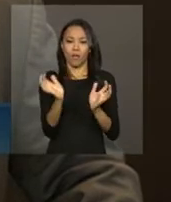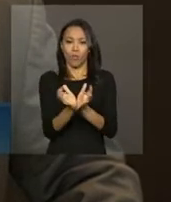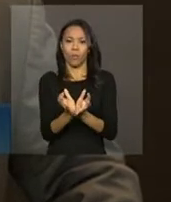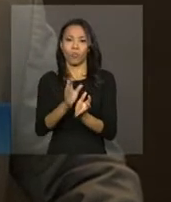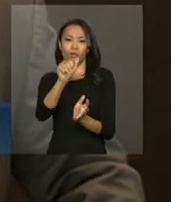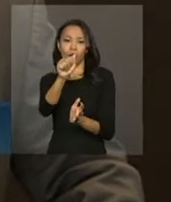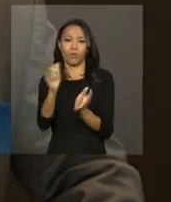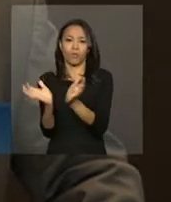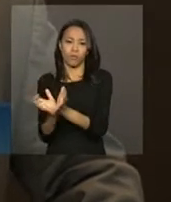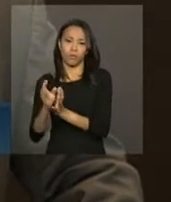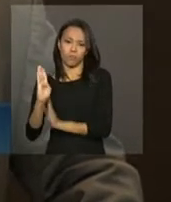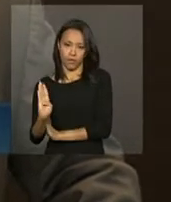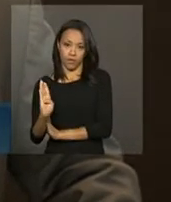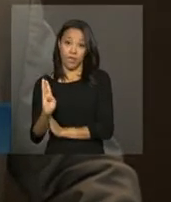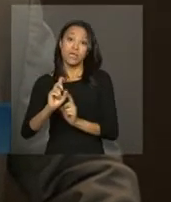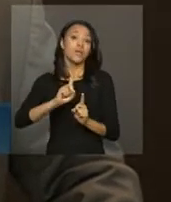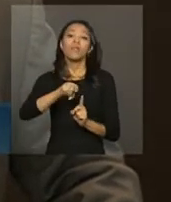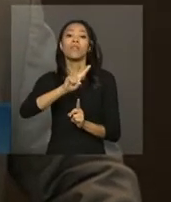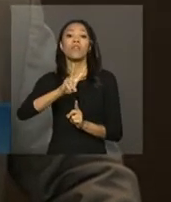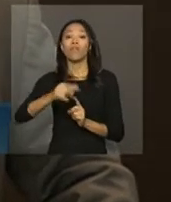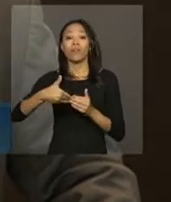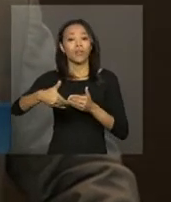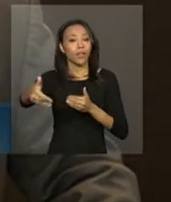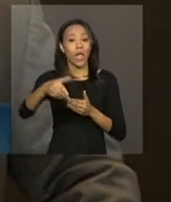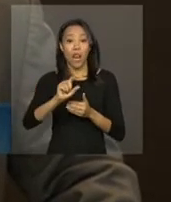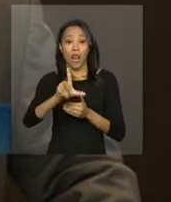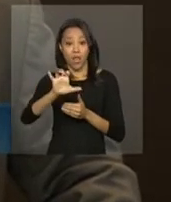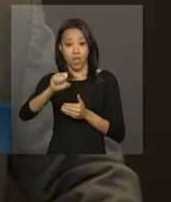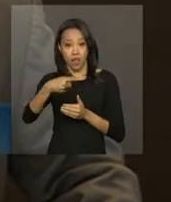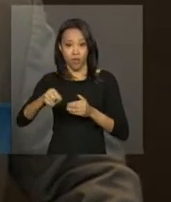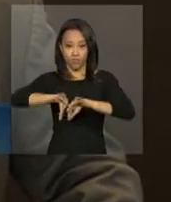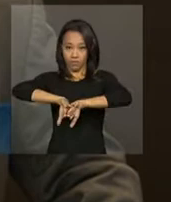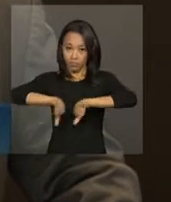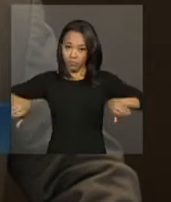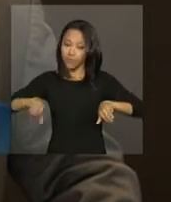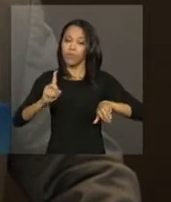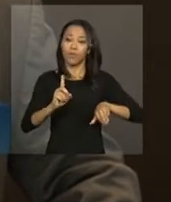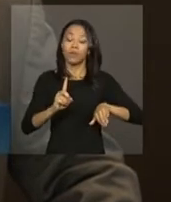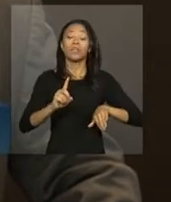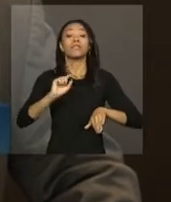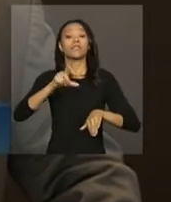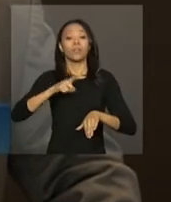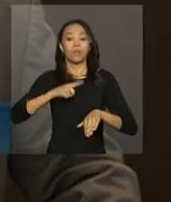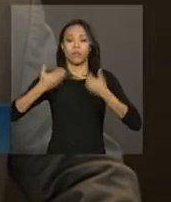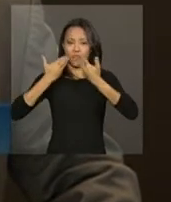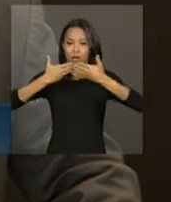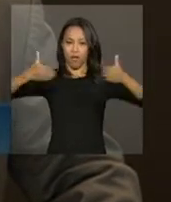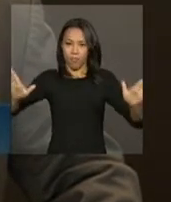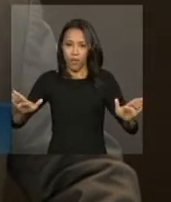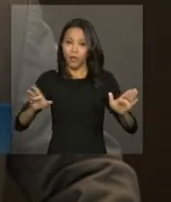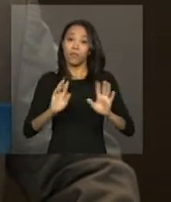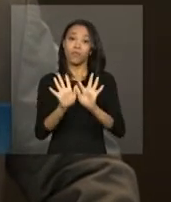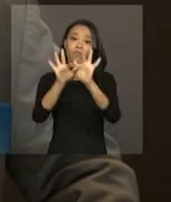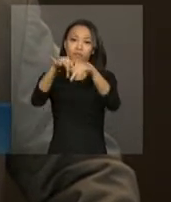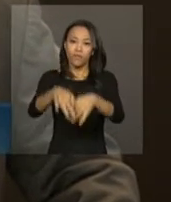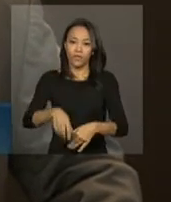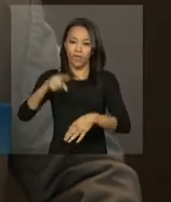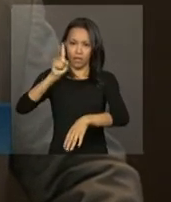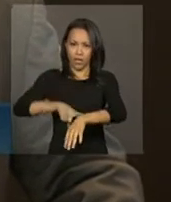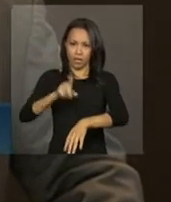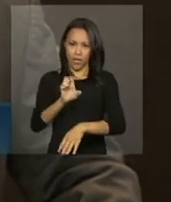lote b e haverá leilão para estes lotes em separado sendo a sessão pública do leilão encerrada nesta